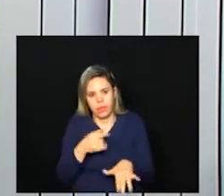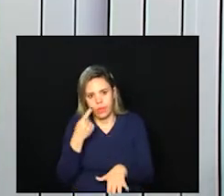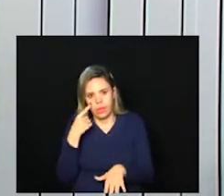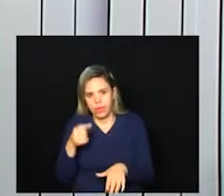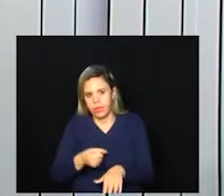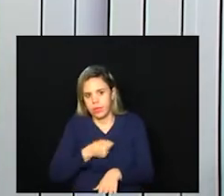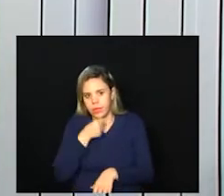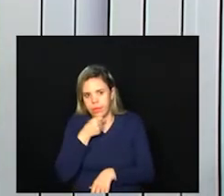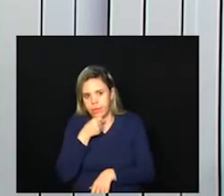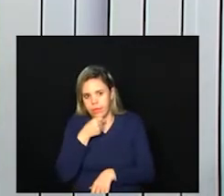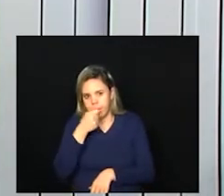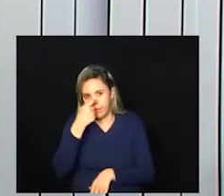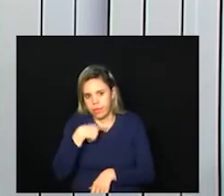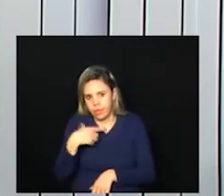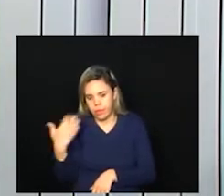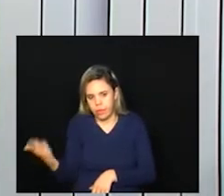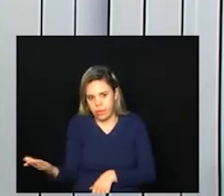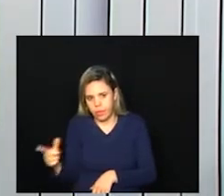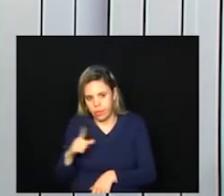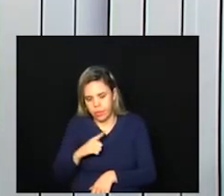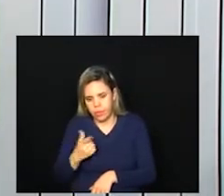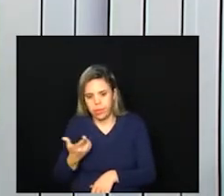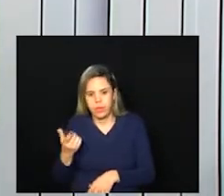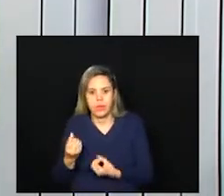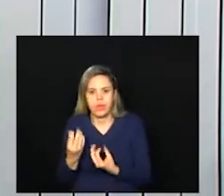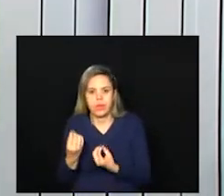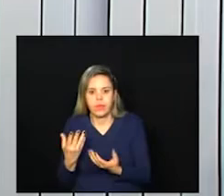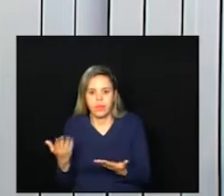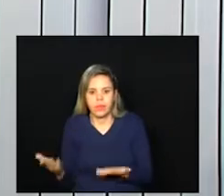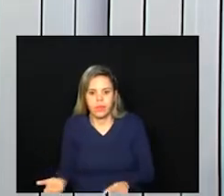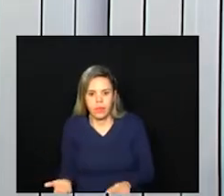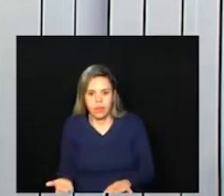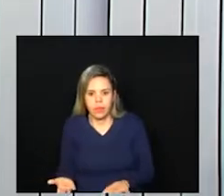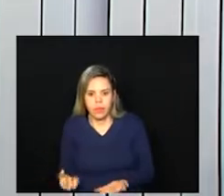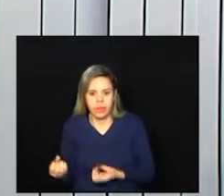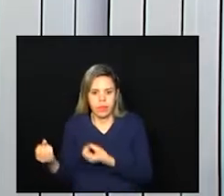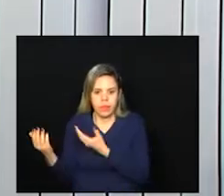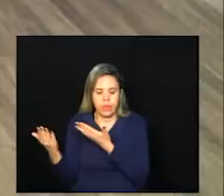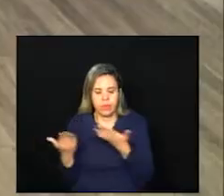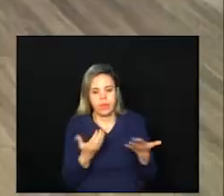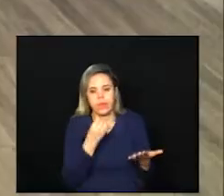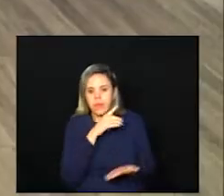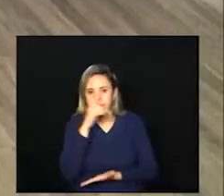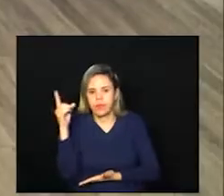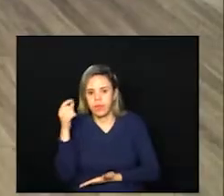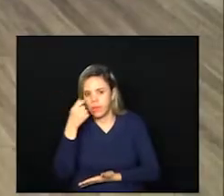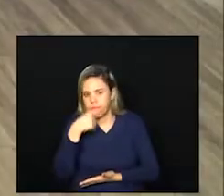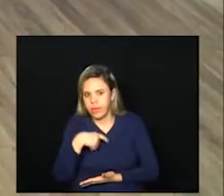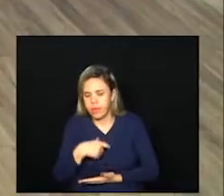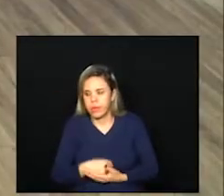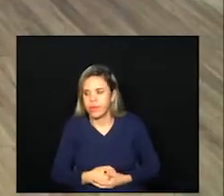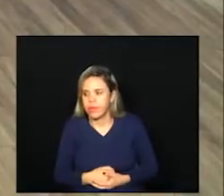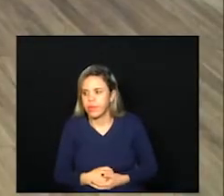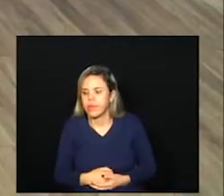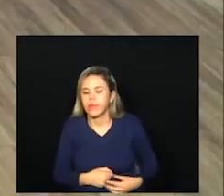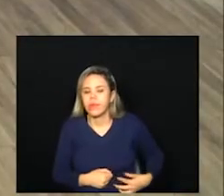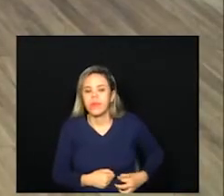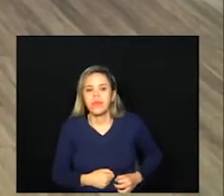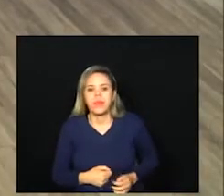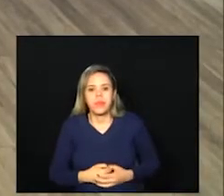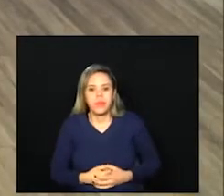nosso repórter Rubens Morelli, que tem mais informações. Seja bem-vindo e bom dia, Rubens.